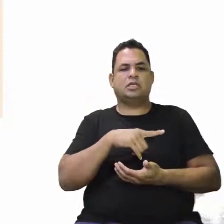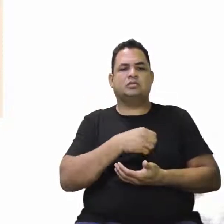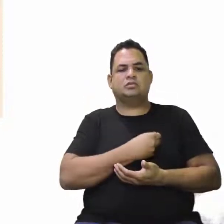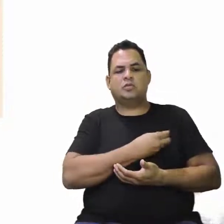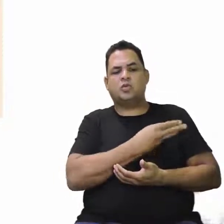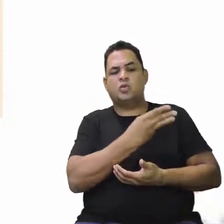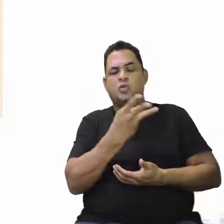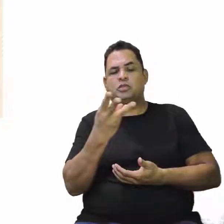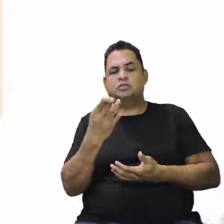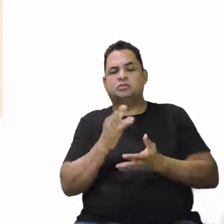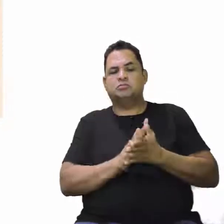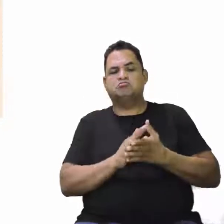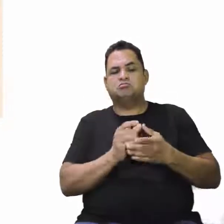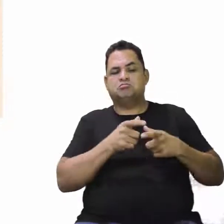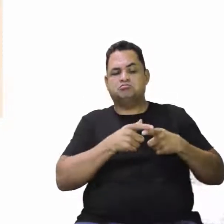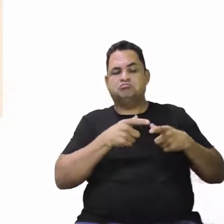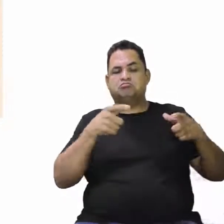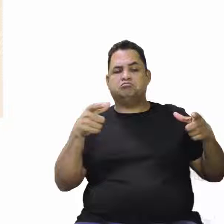maior